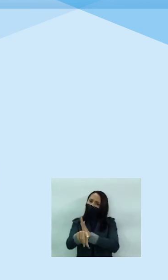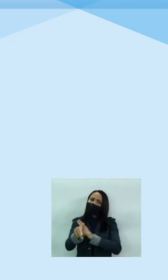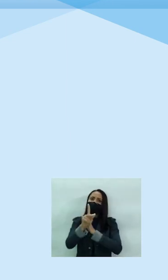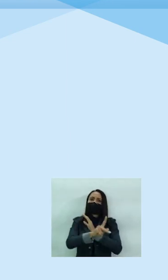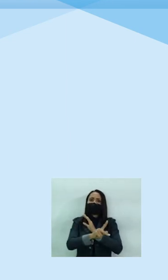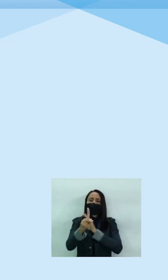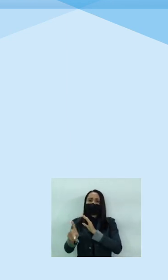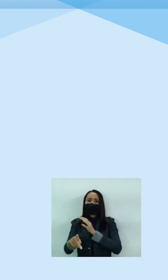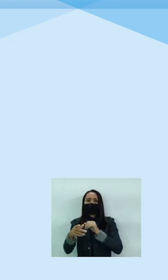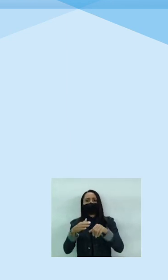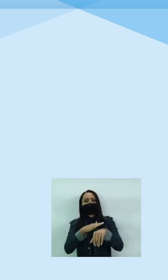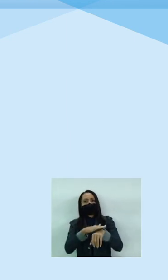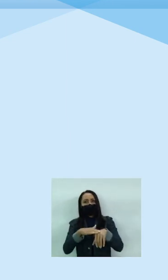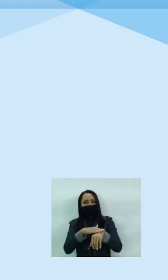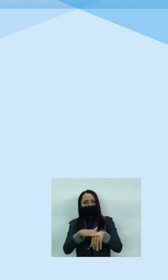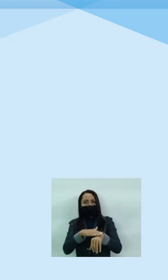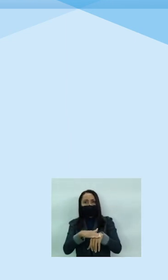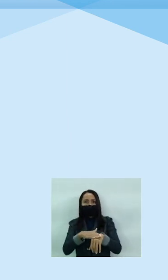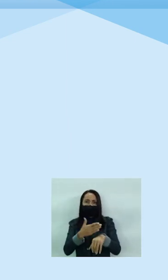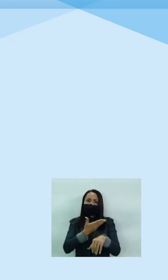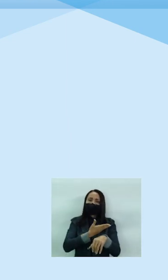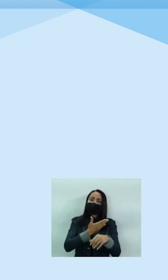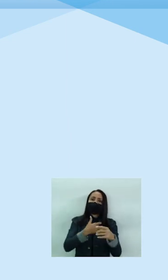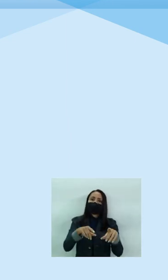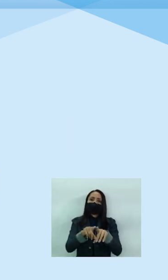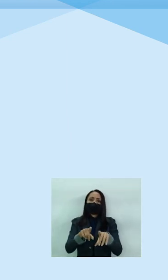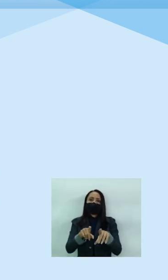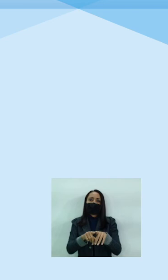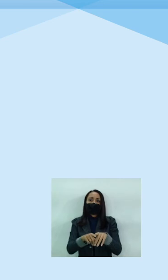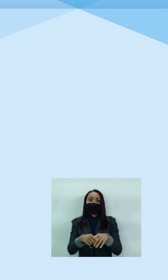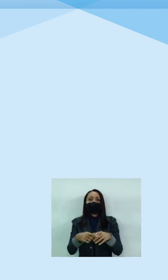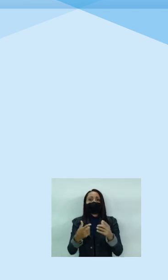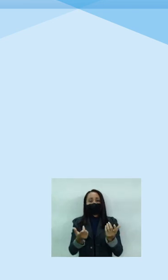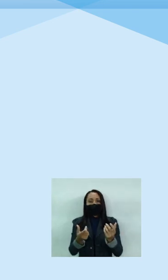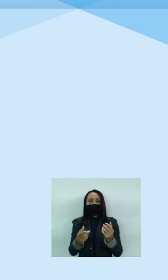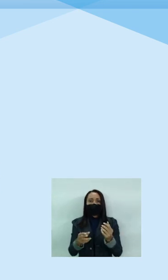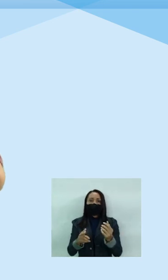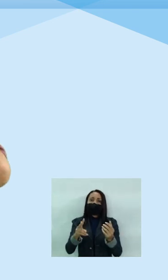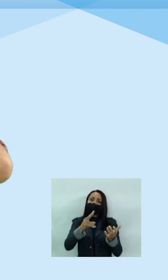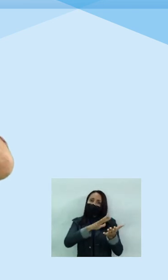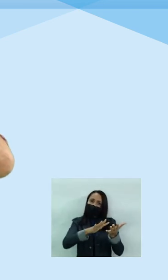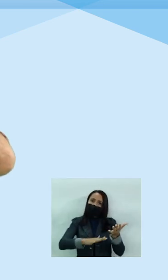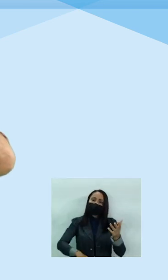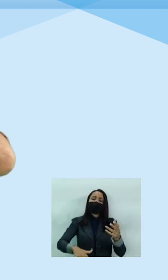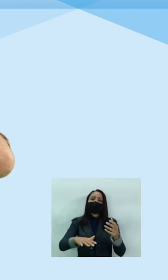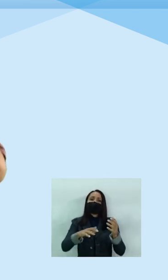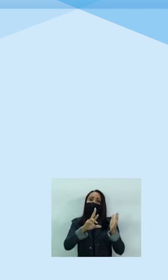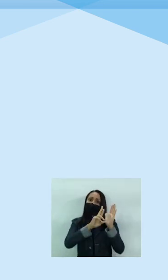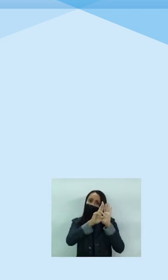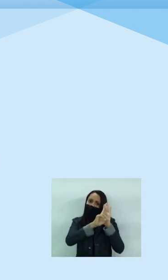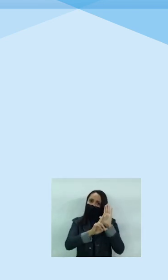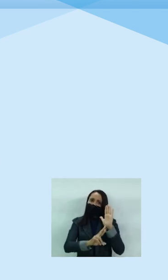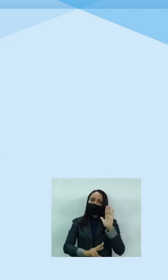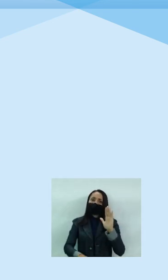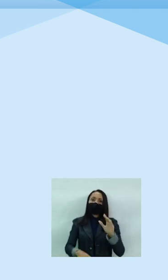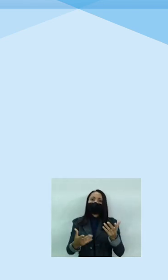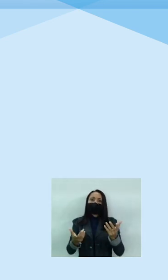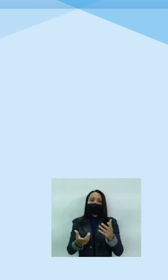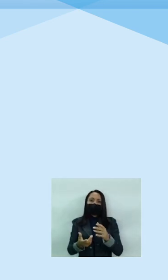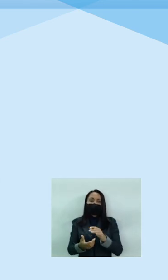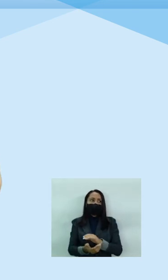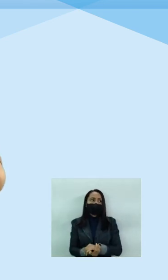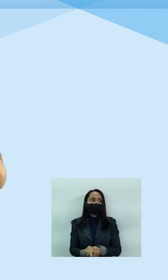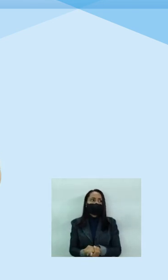professores, converse com os alunos, use as metodologias ativas, que você não é mais o receptor de